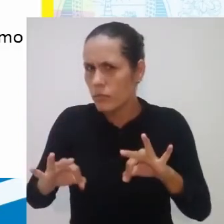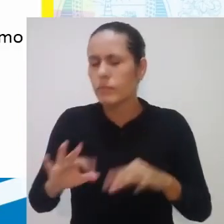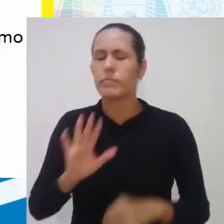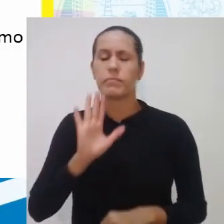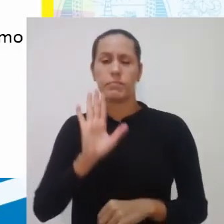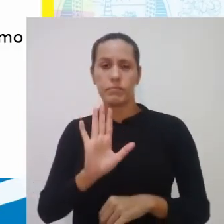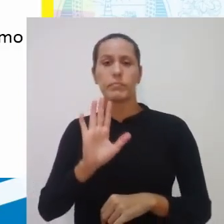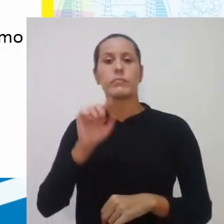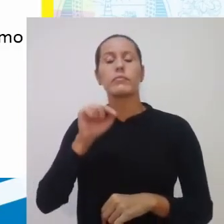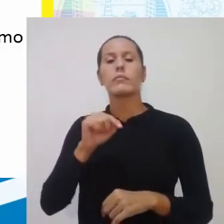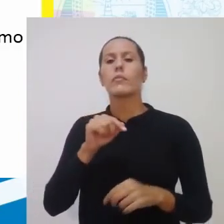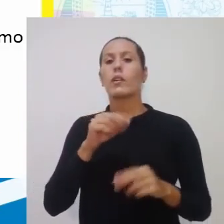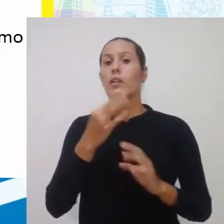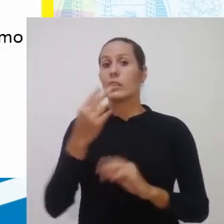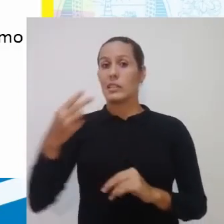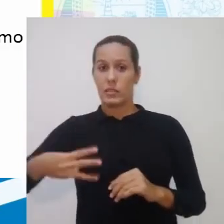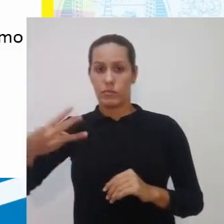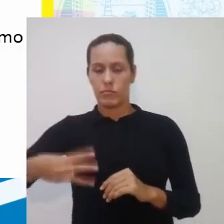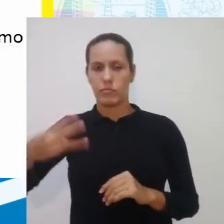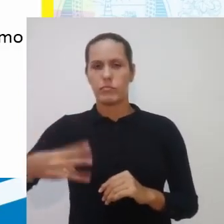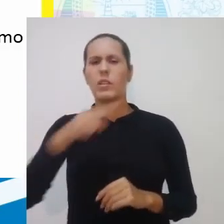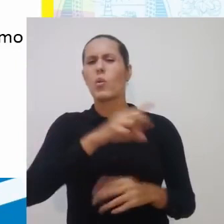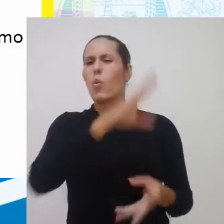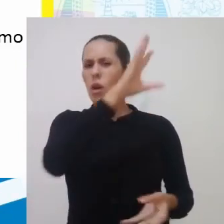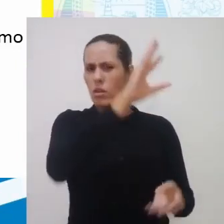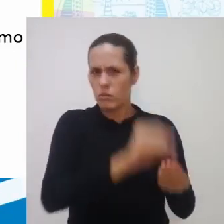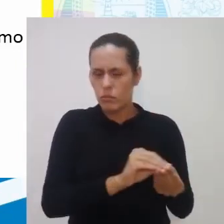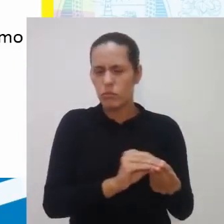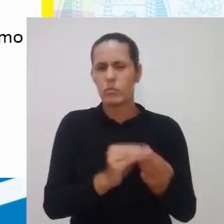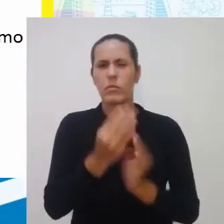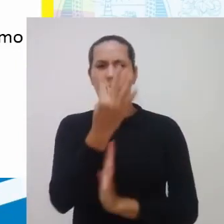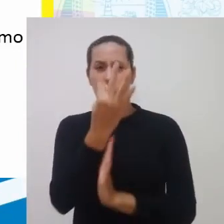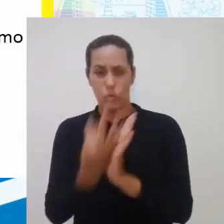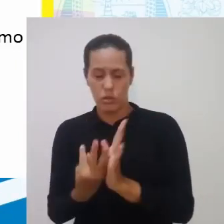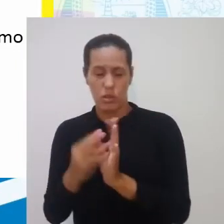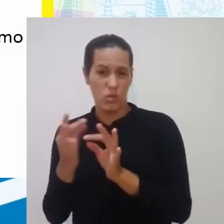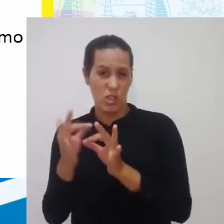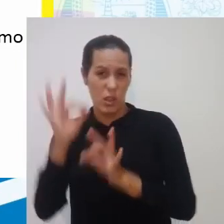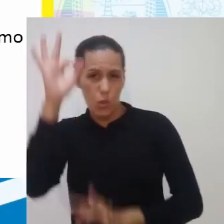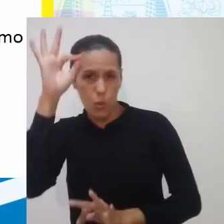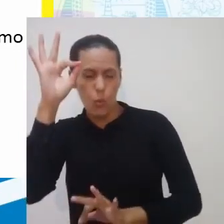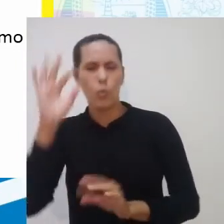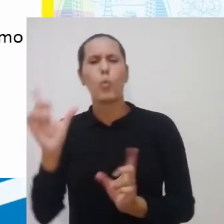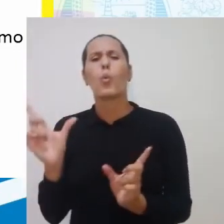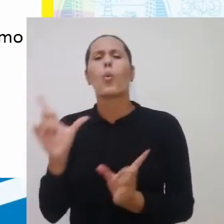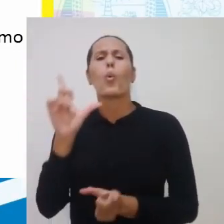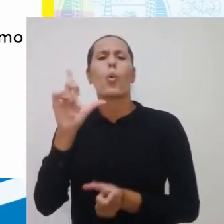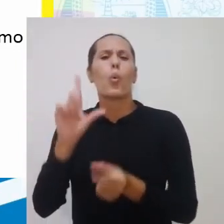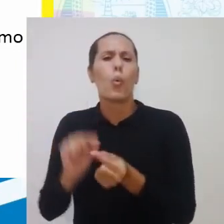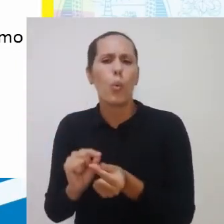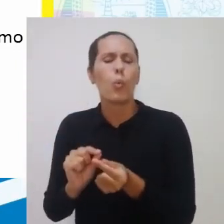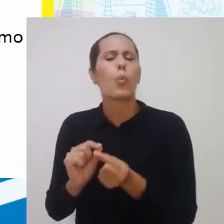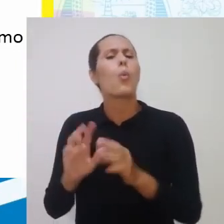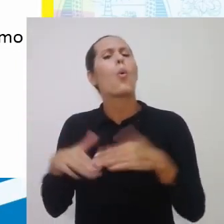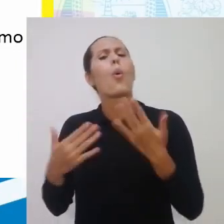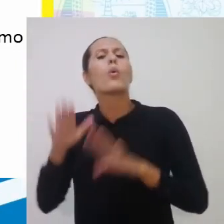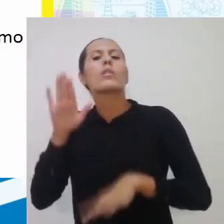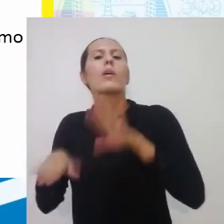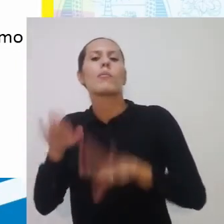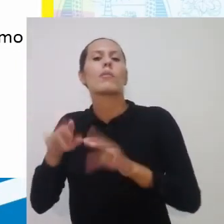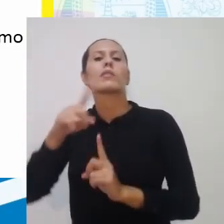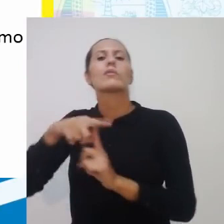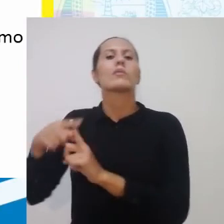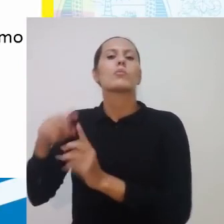Terceiro, de acordo com esse meme, um resumo deve ser um texto longo, curto ou vai depender do que você